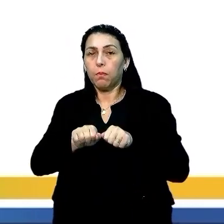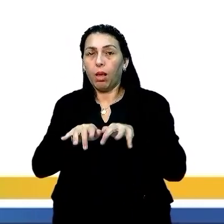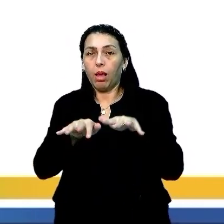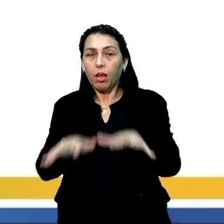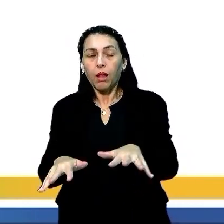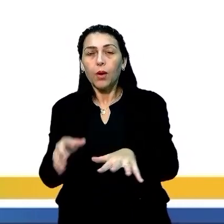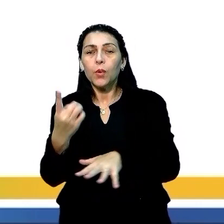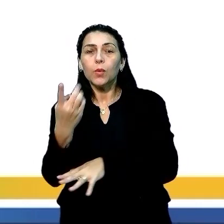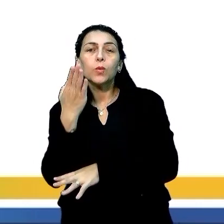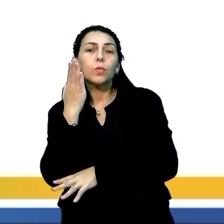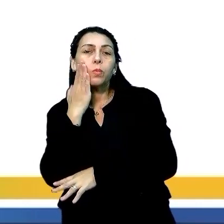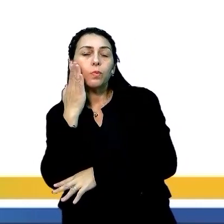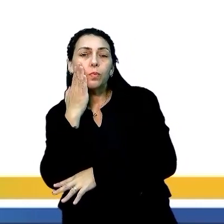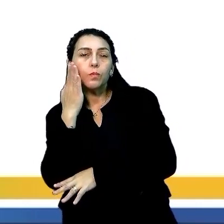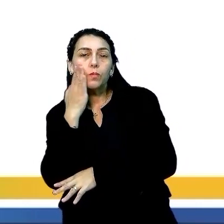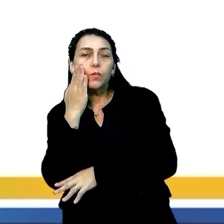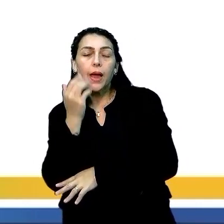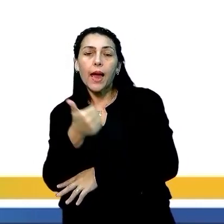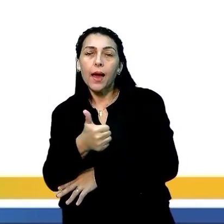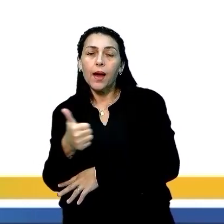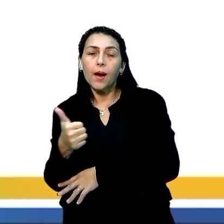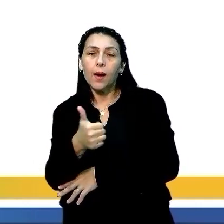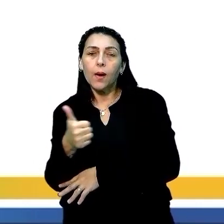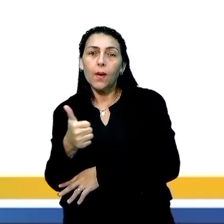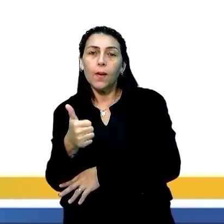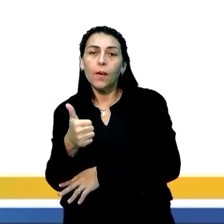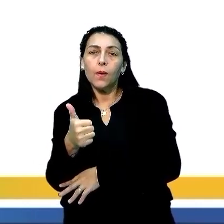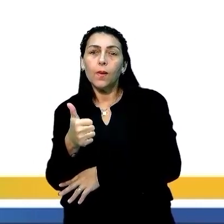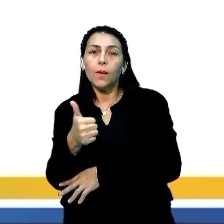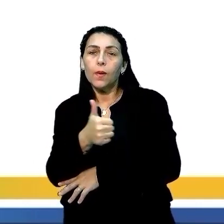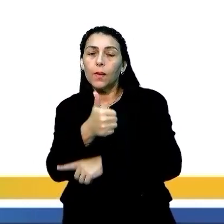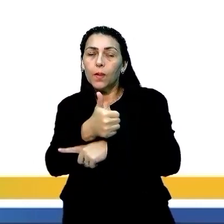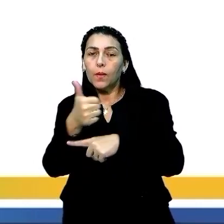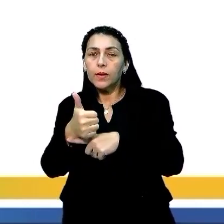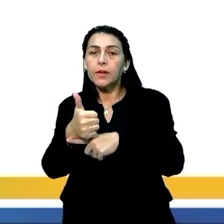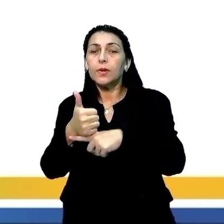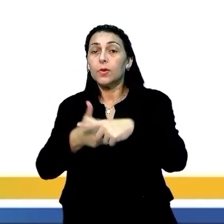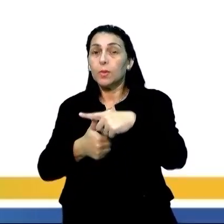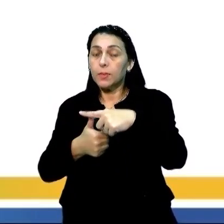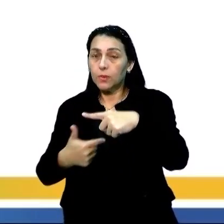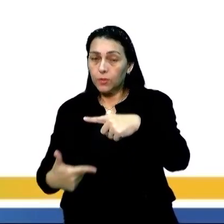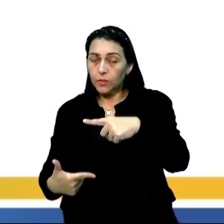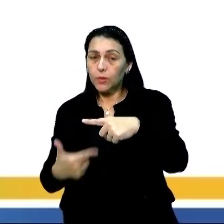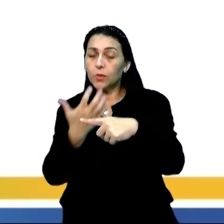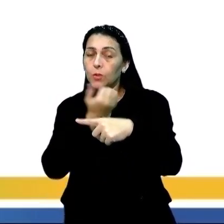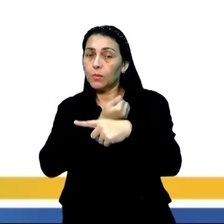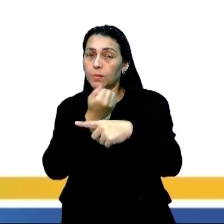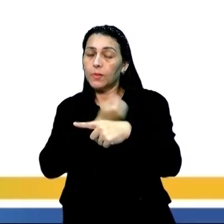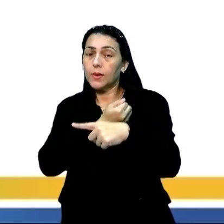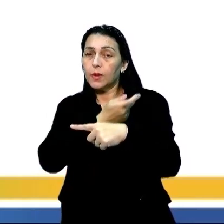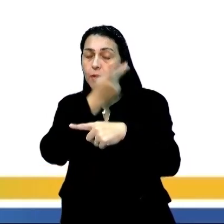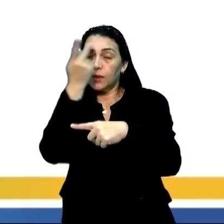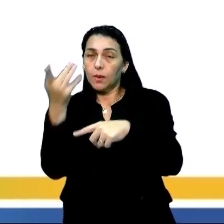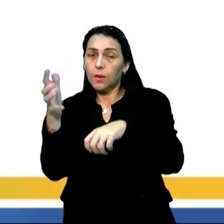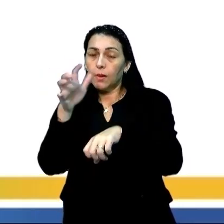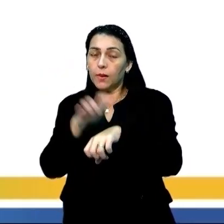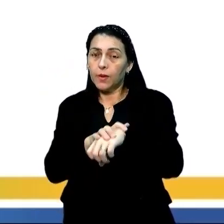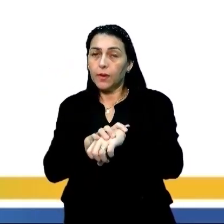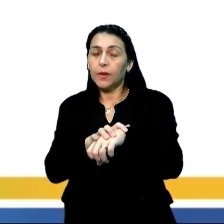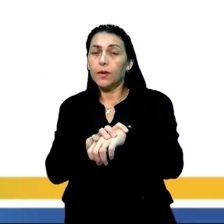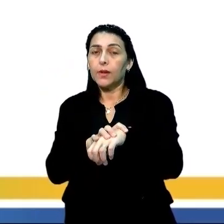um dia é 11/12 do número de pessoas infectadas no dia